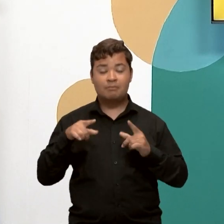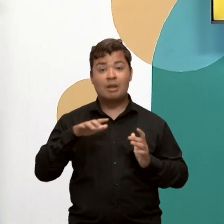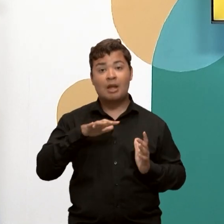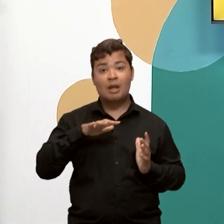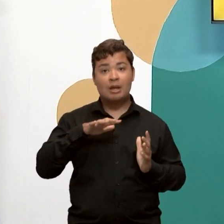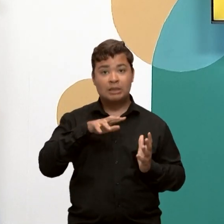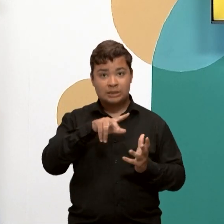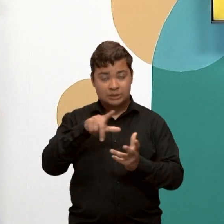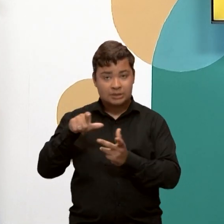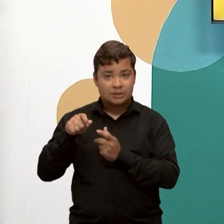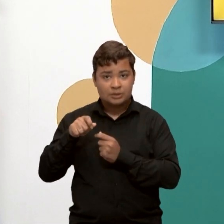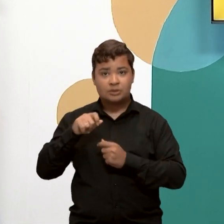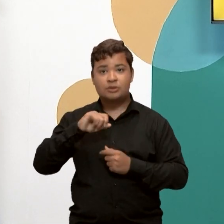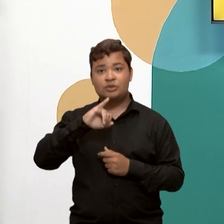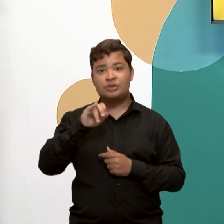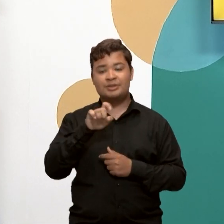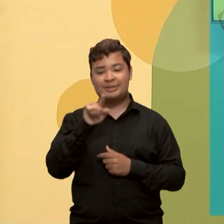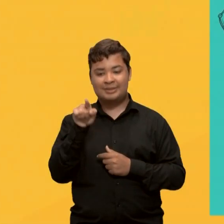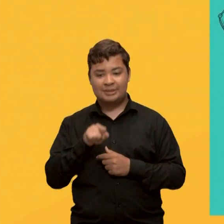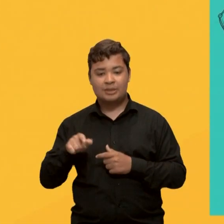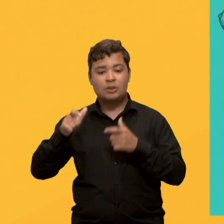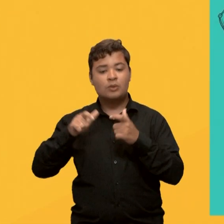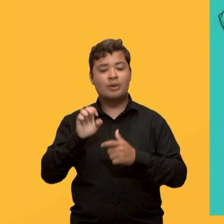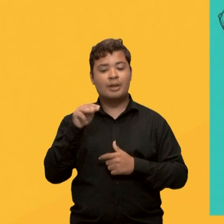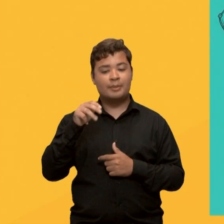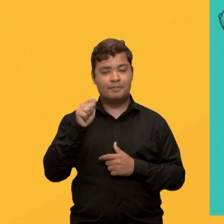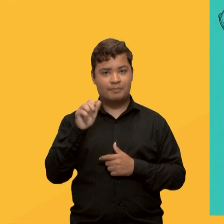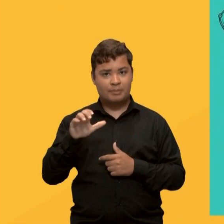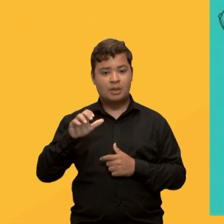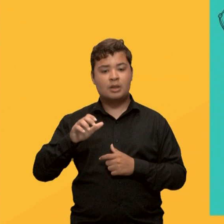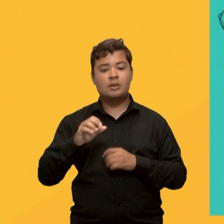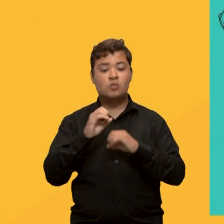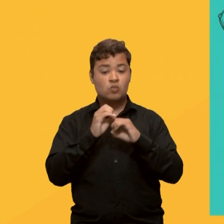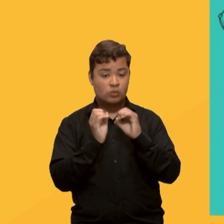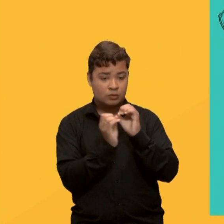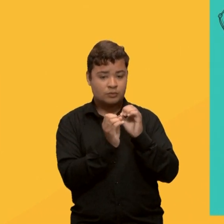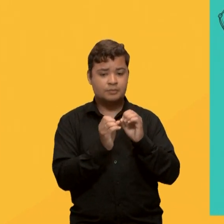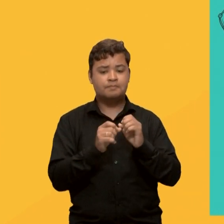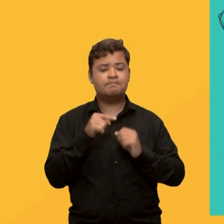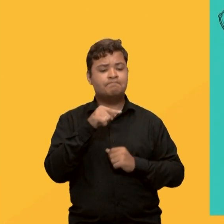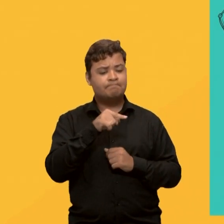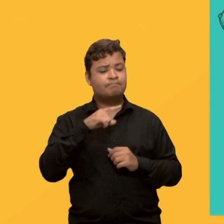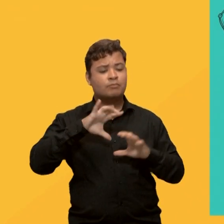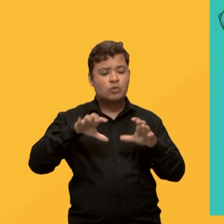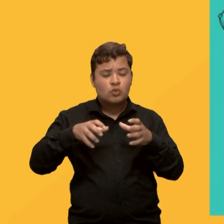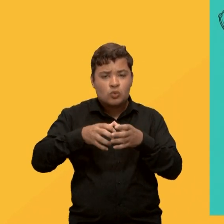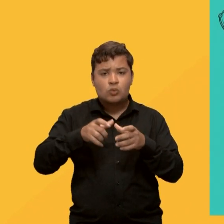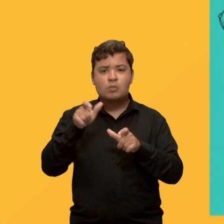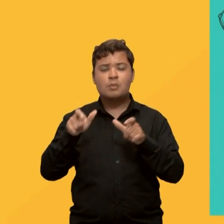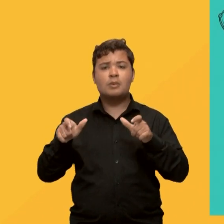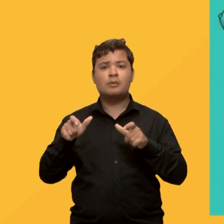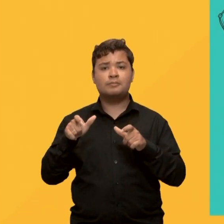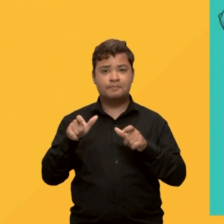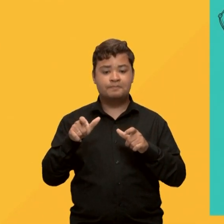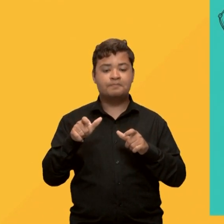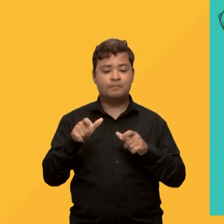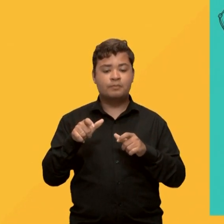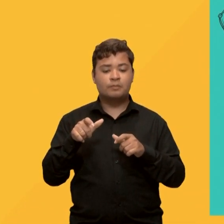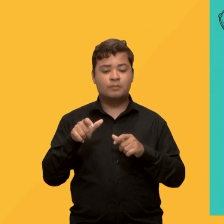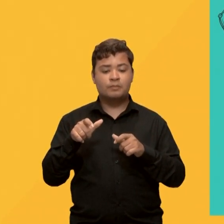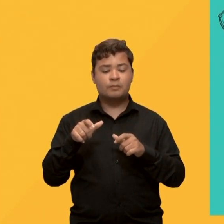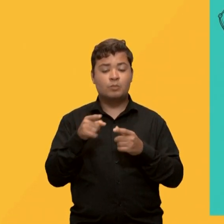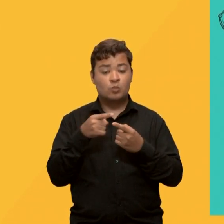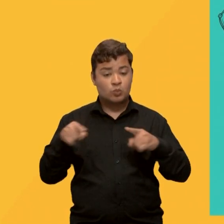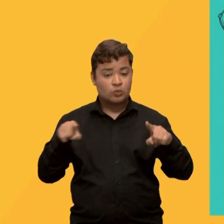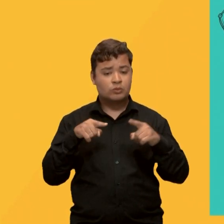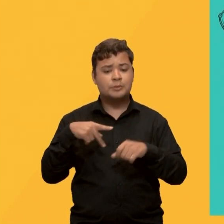na EMAC UFG. O projeto de fusão de jazz reúne músicos da Áustria, Barbados, Coreia do